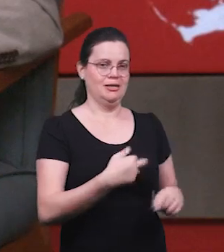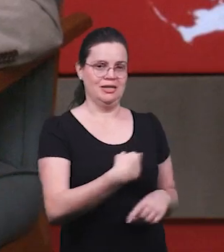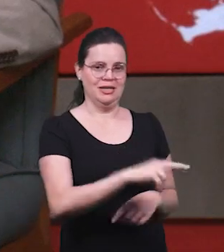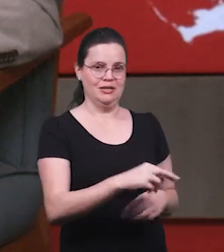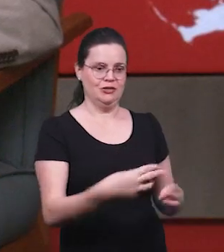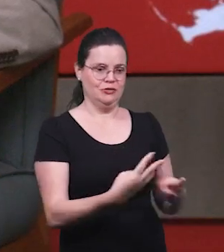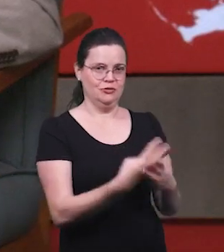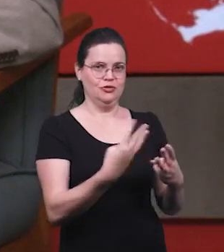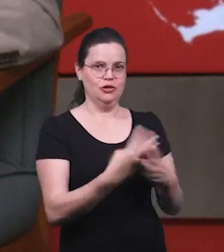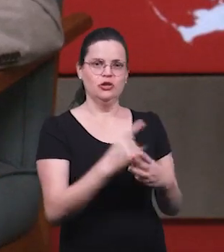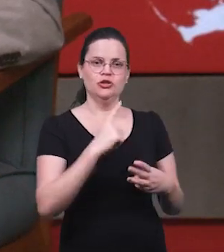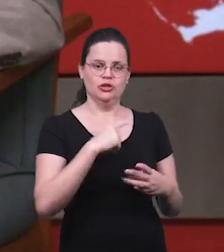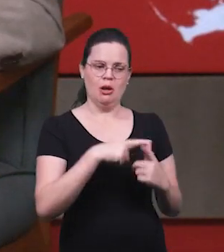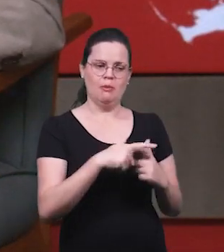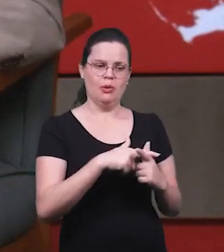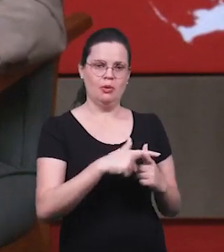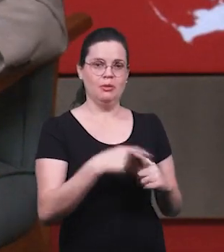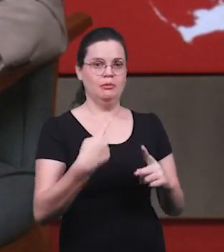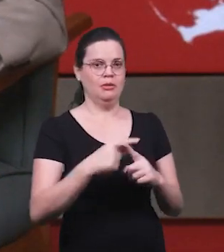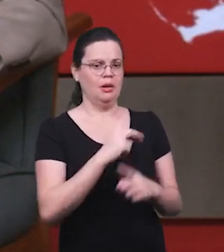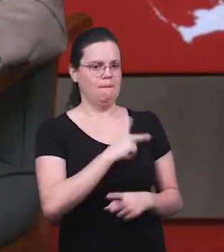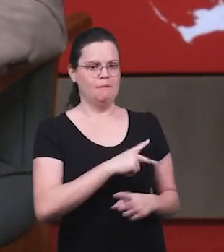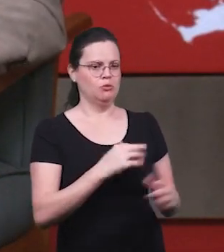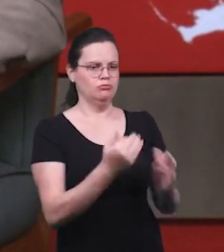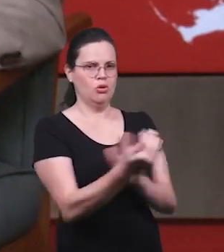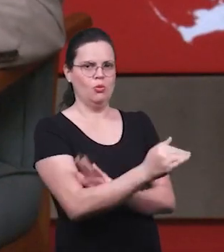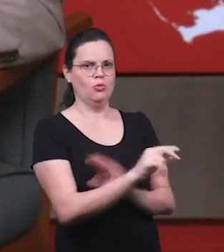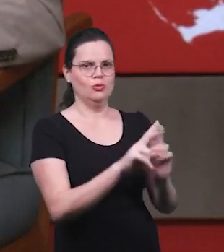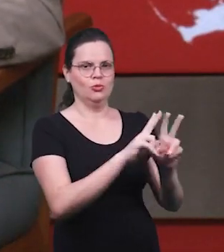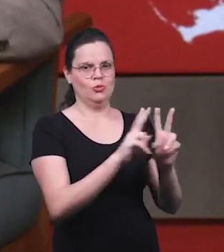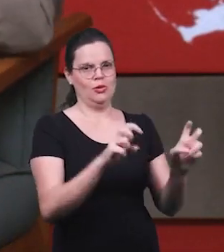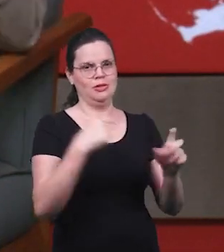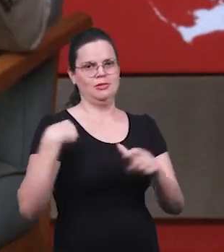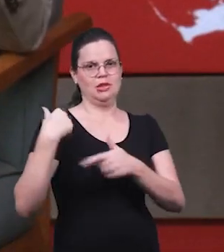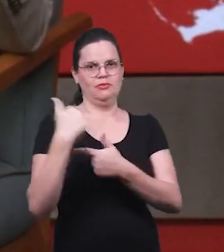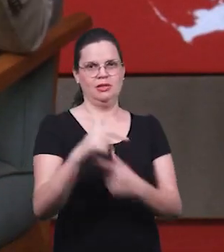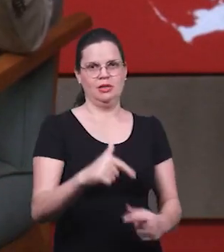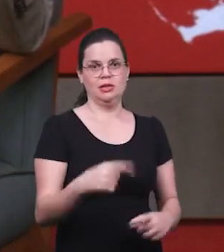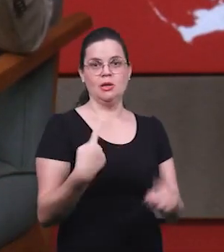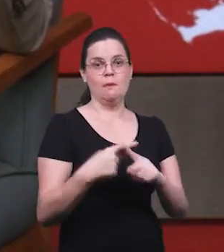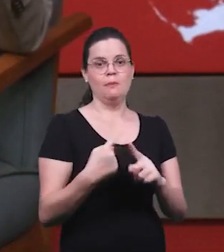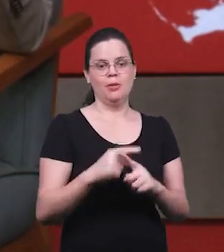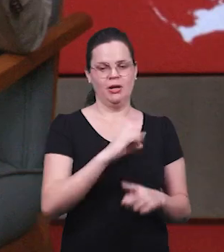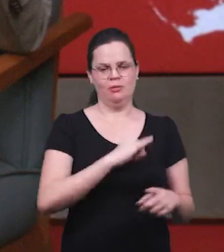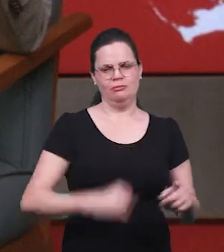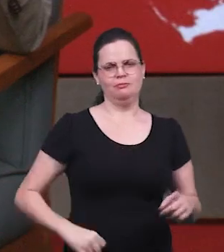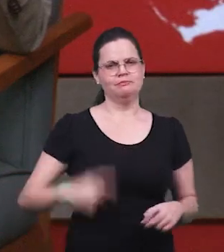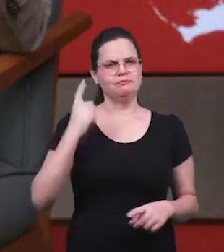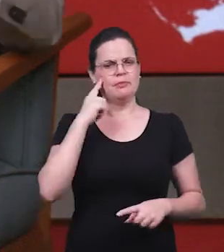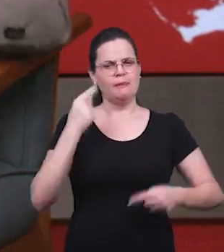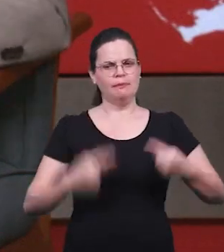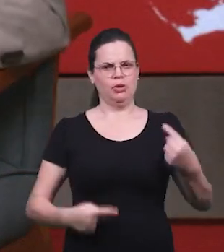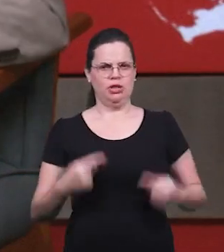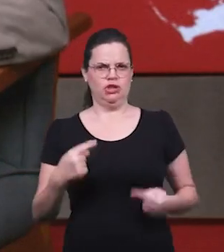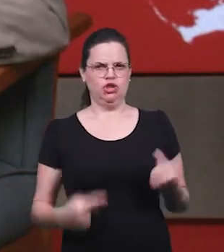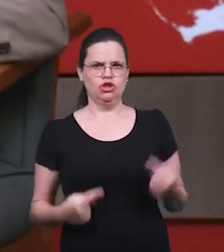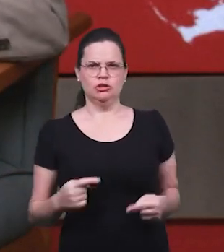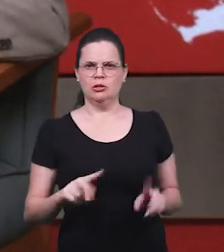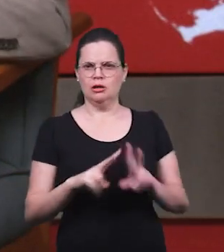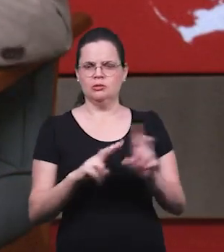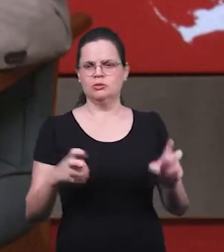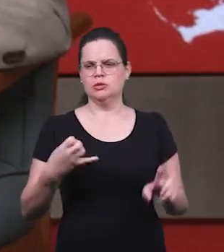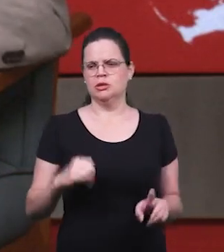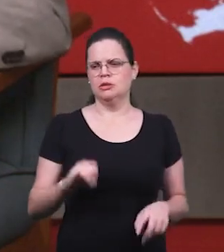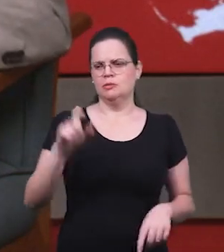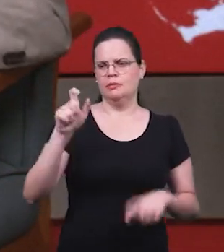religiosa em Jerusalém. O Império Romano, a preocupação do Império Romano era política, era porque alguém